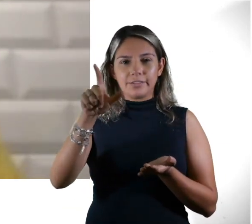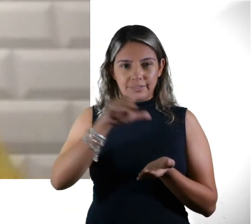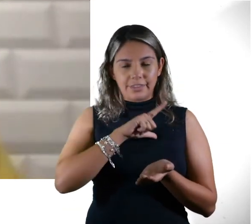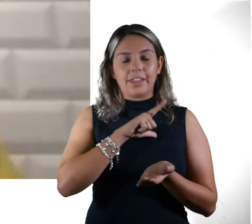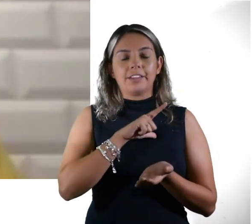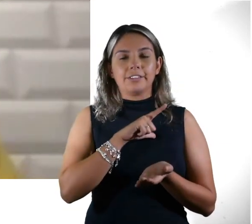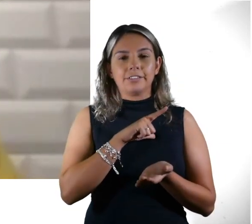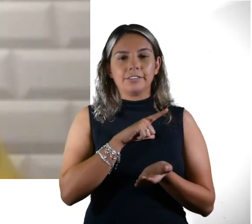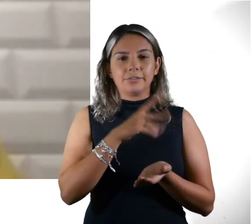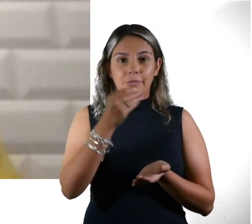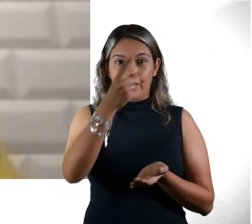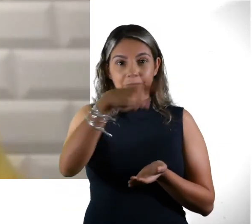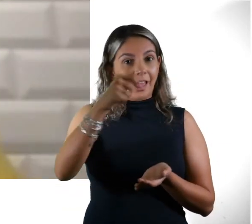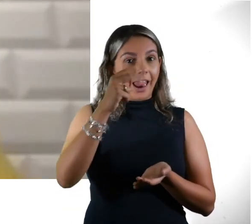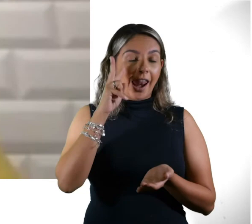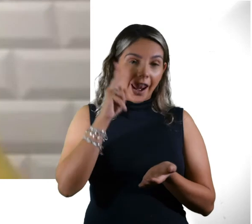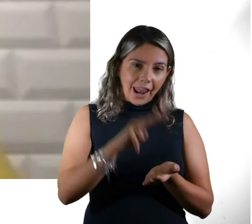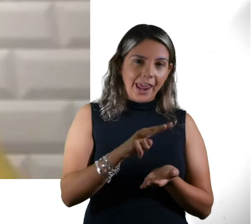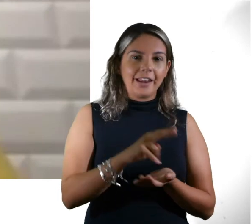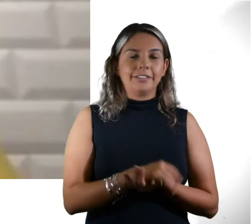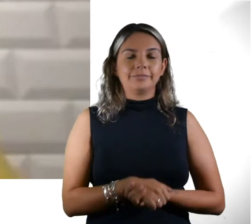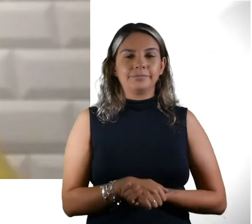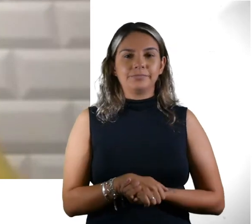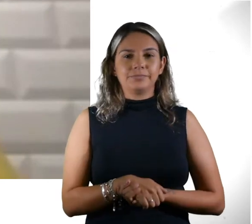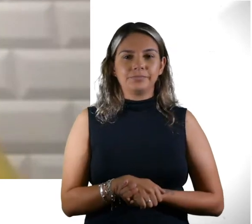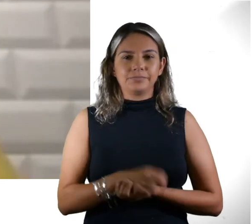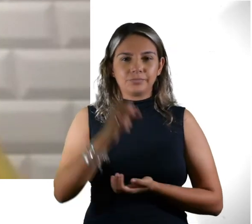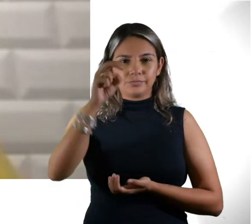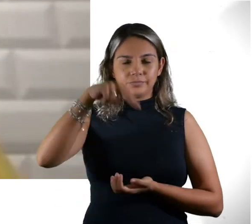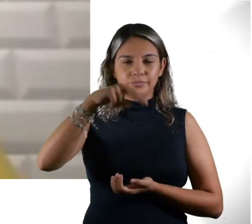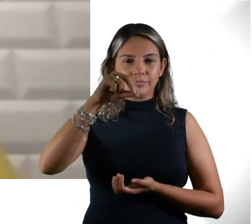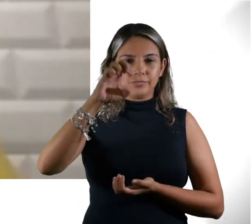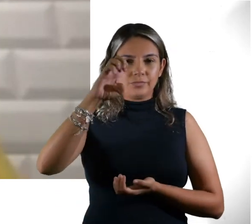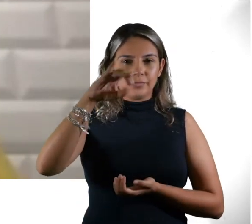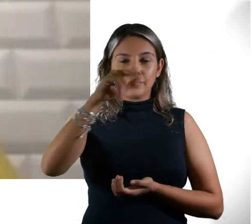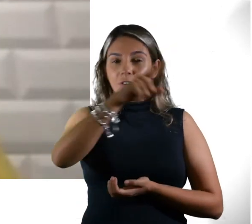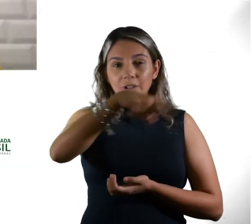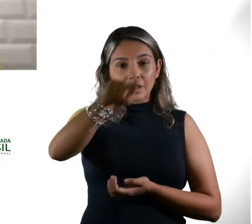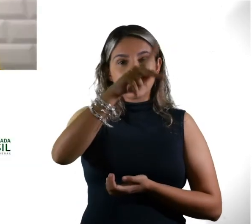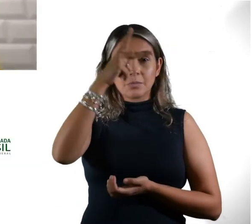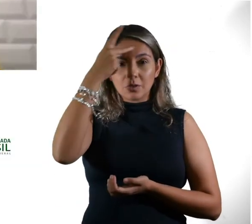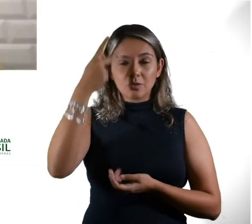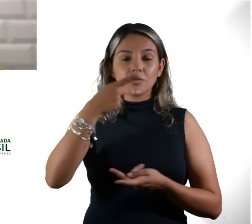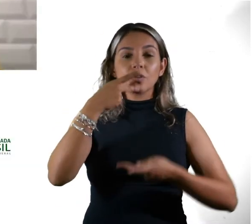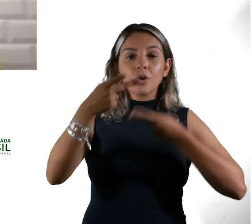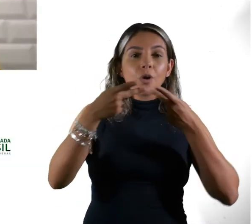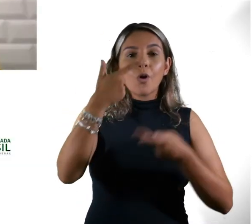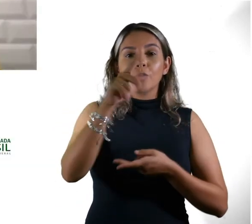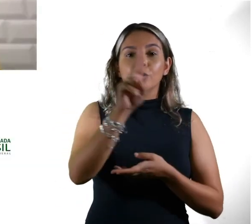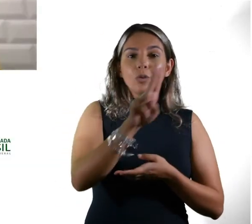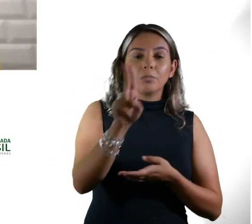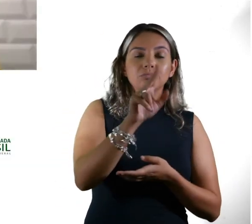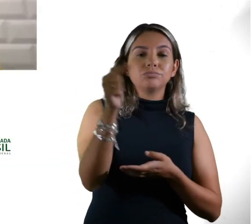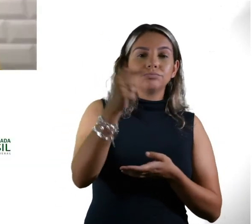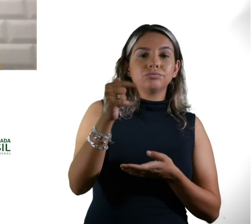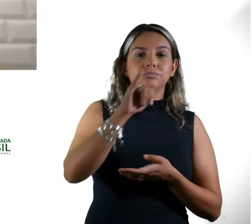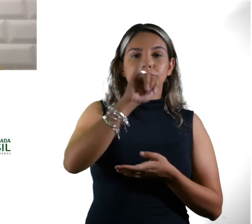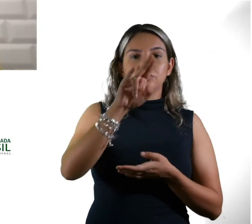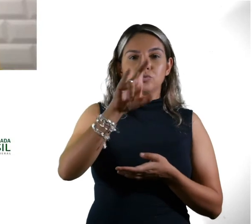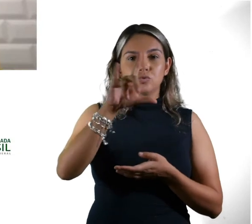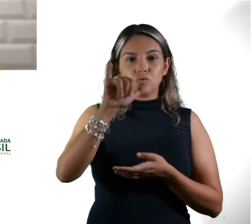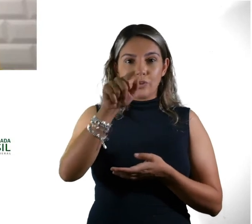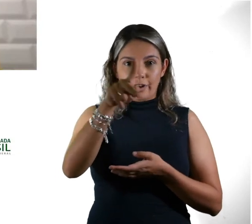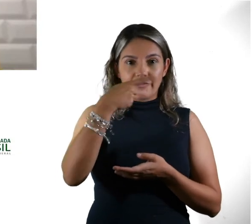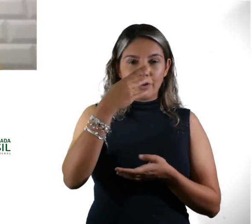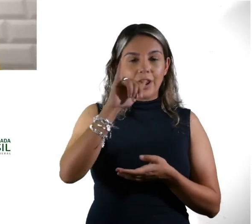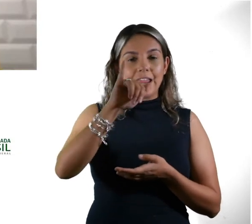e vale muito a pena ler a Noémia. Não, mas aí, Zé, as pessoas estão sugerindo outras. Aqui, ó, a Júlia falou